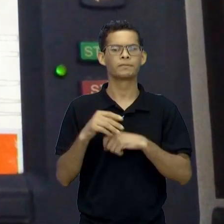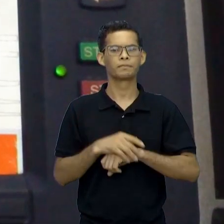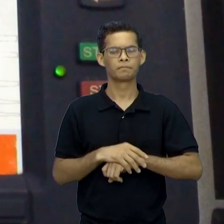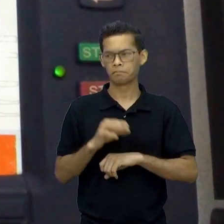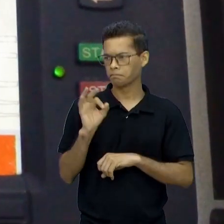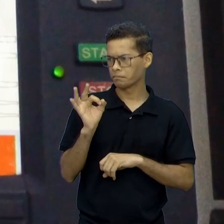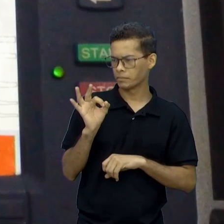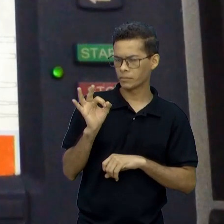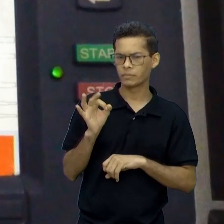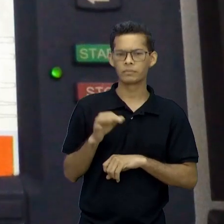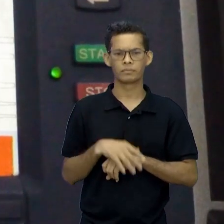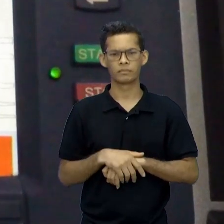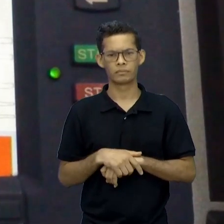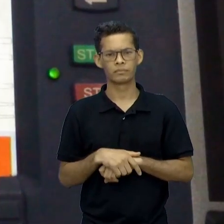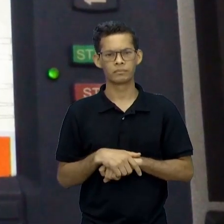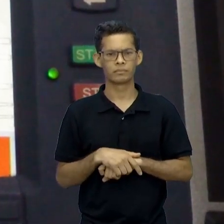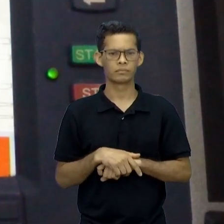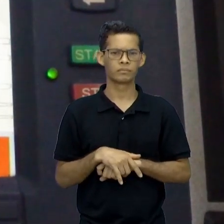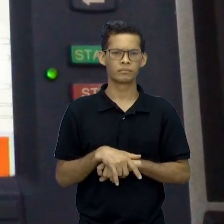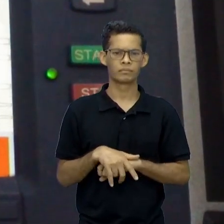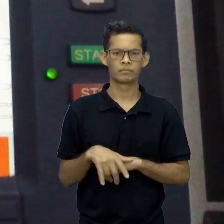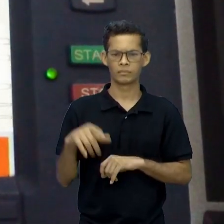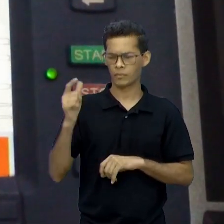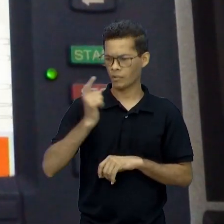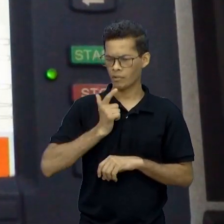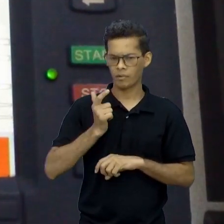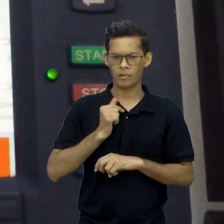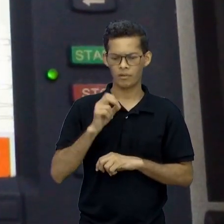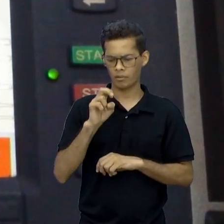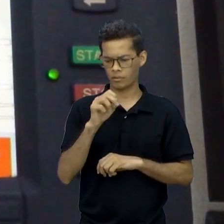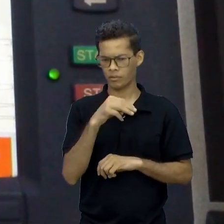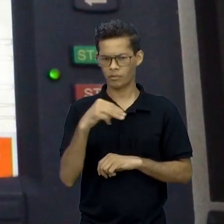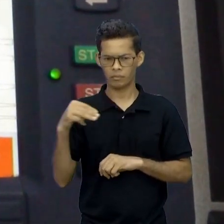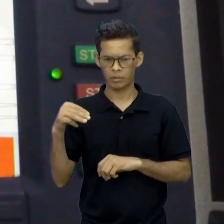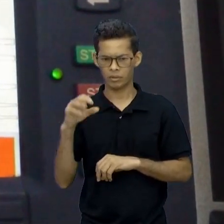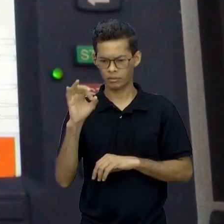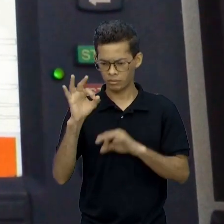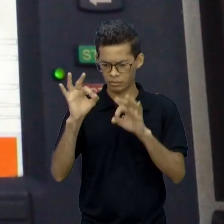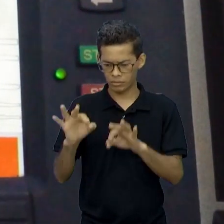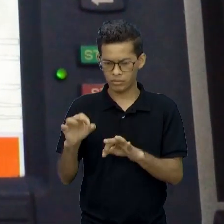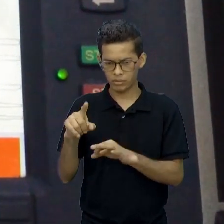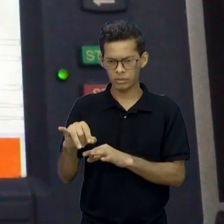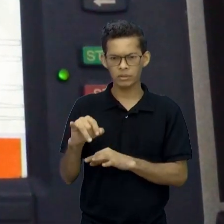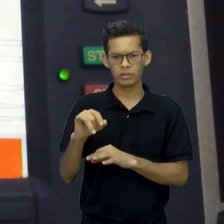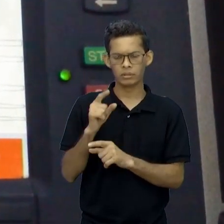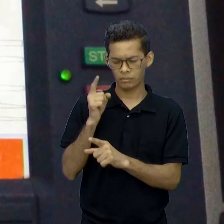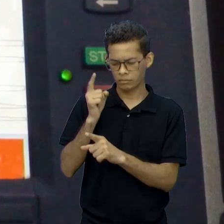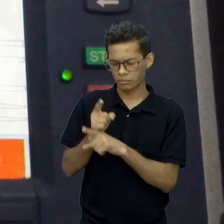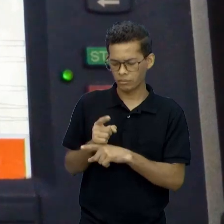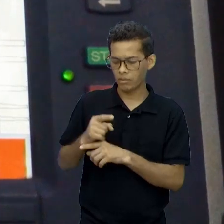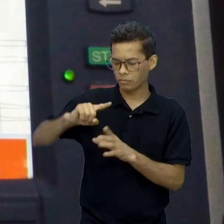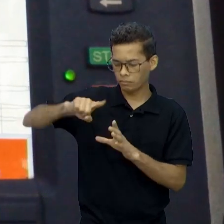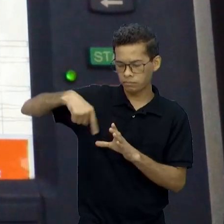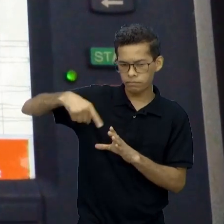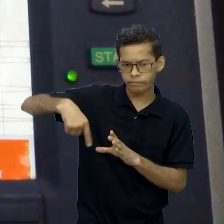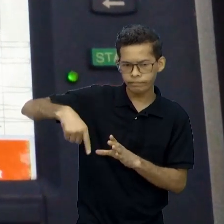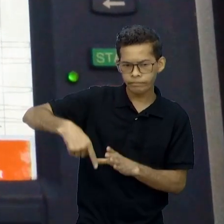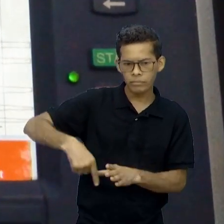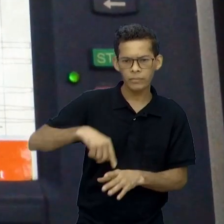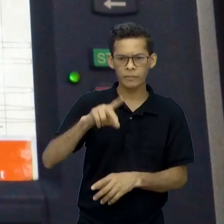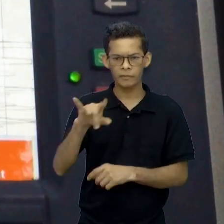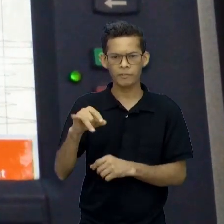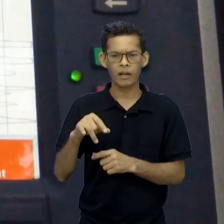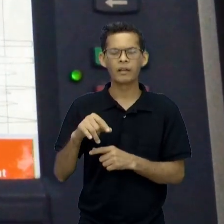certo? Sim. Exatamente aqui no meio. Se eu tirar a antena daqui, escavar aqui, eu vou ter essa anomalia em meio metro. Pode olhar aqui,